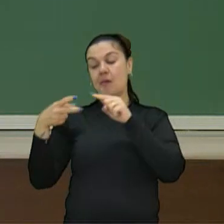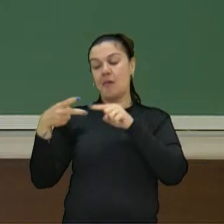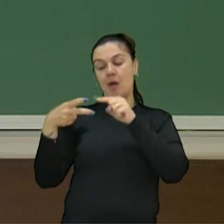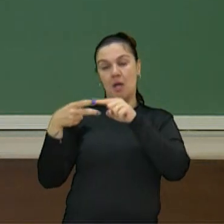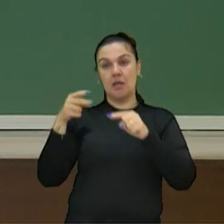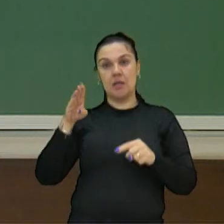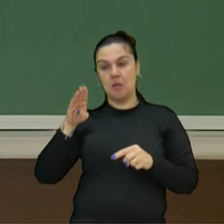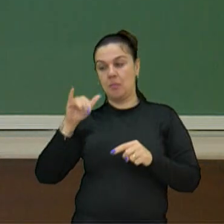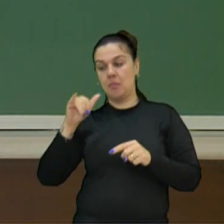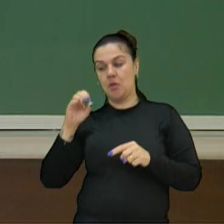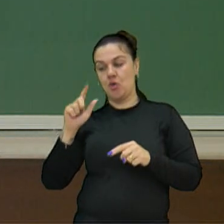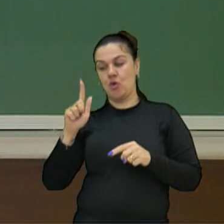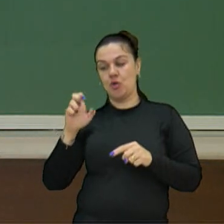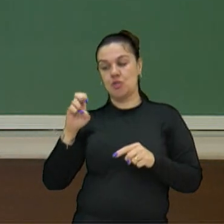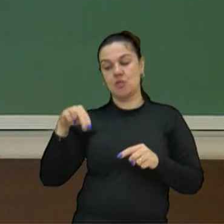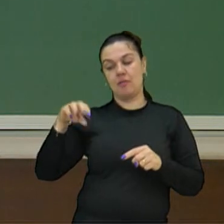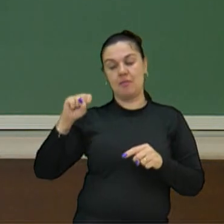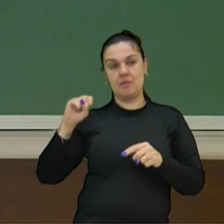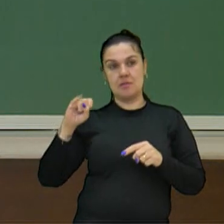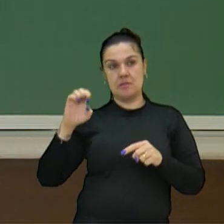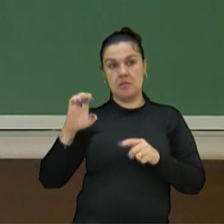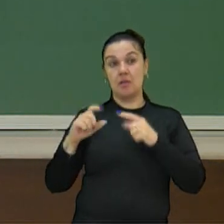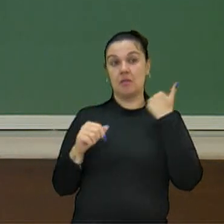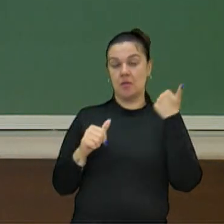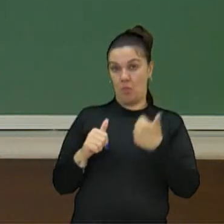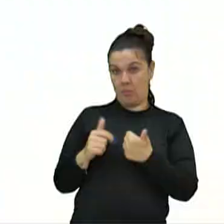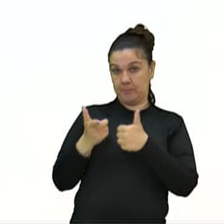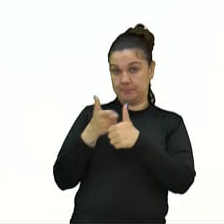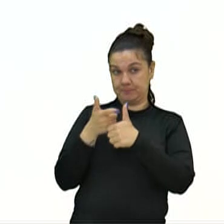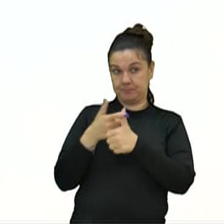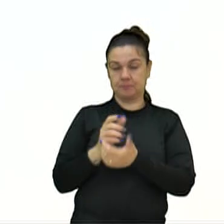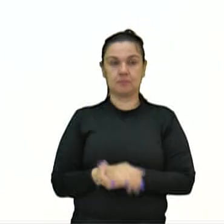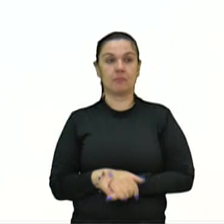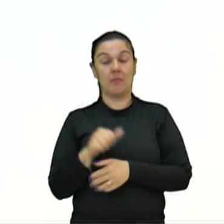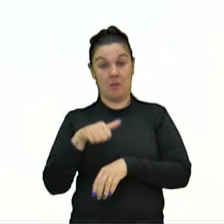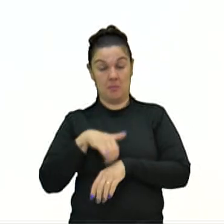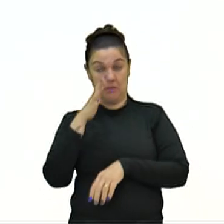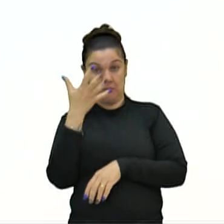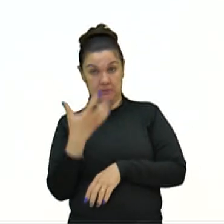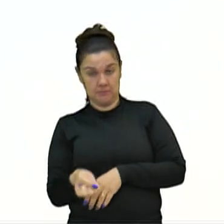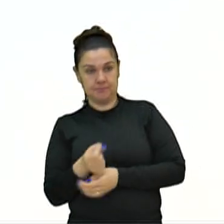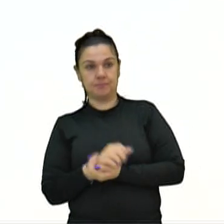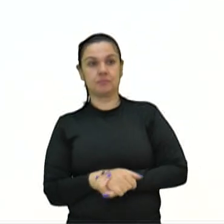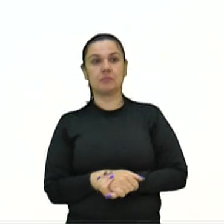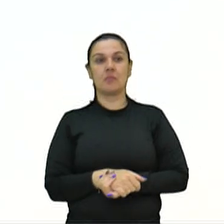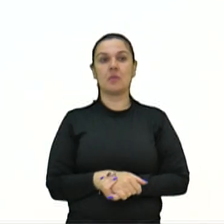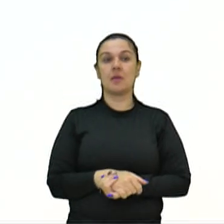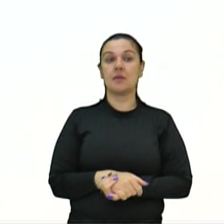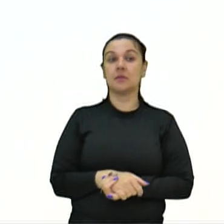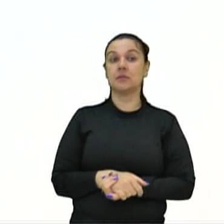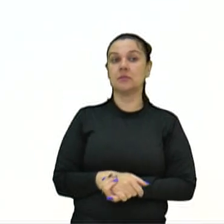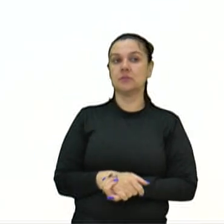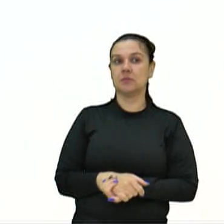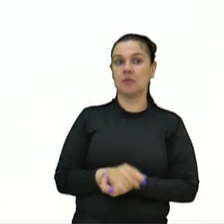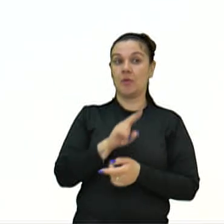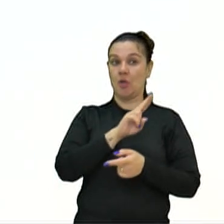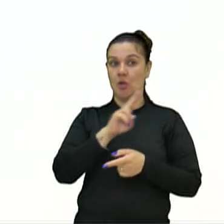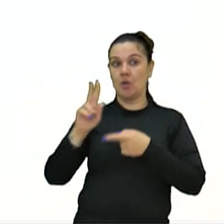que complementam ela para dar essa explicação. A primeira teoria, que é a mais aceita, é a hipótese